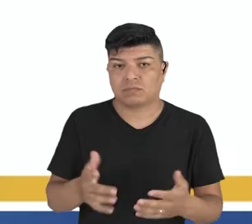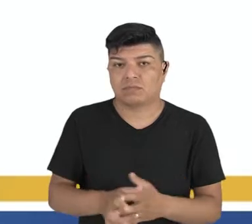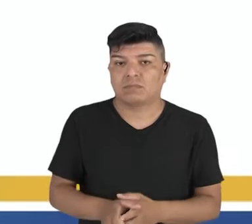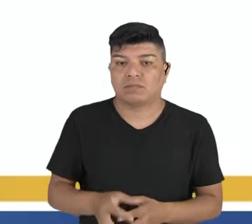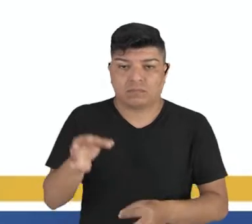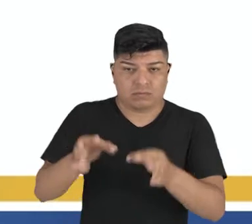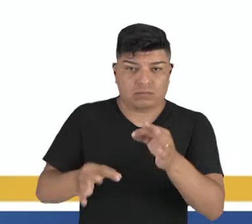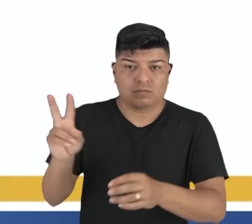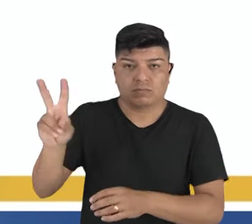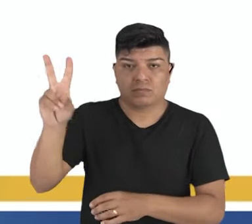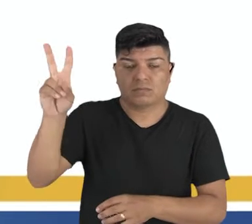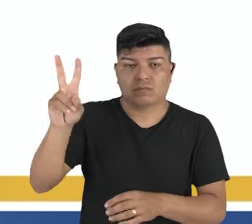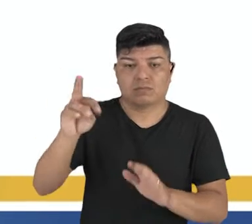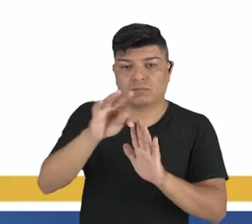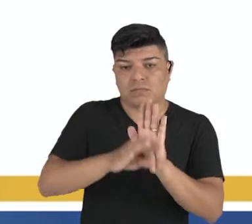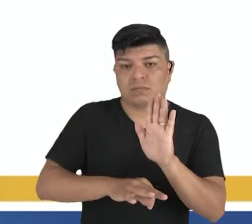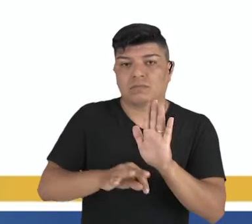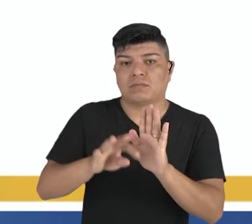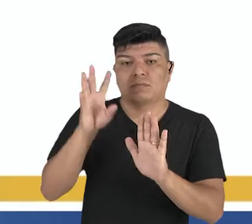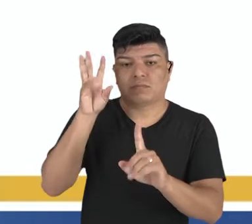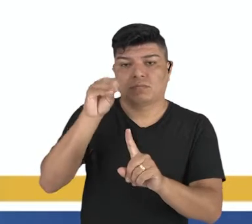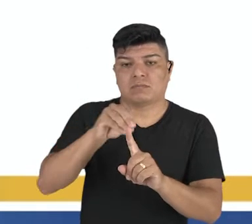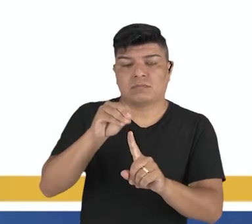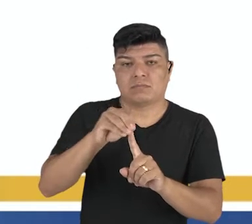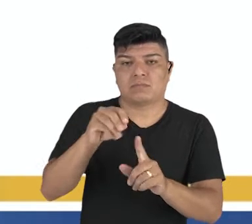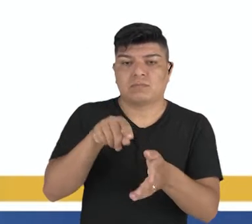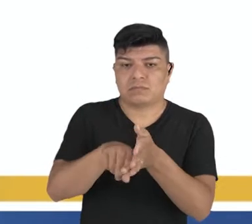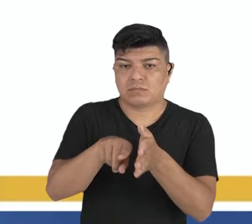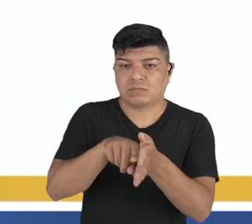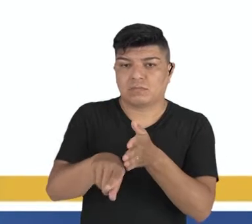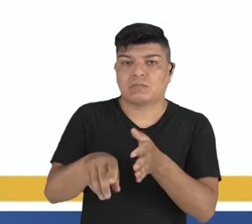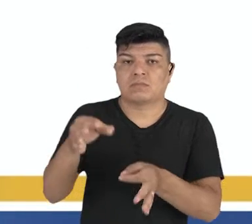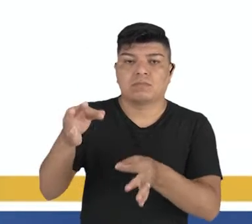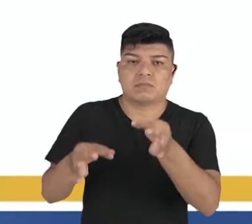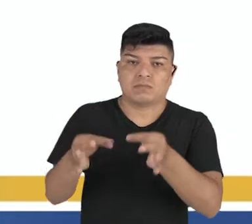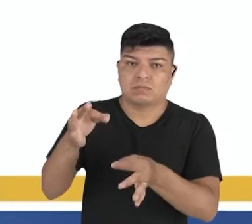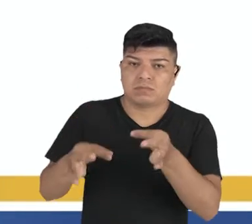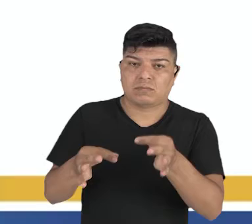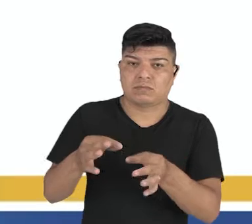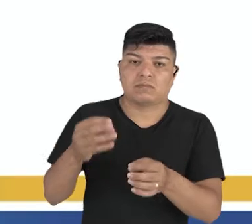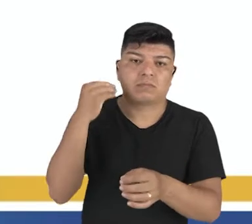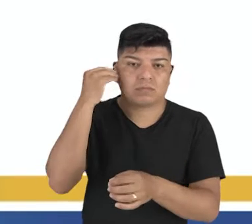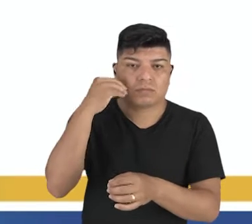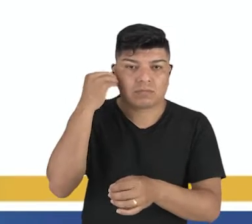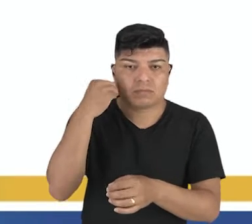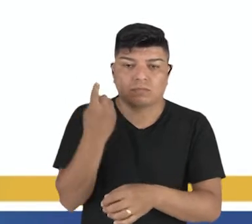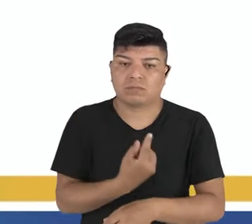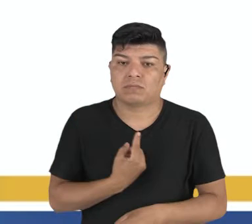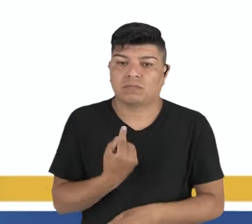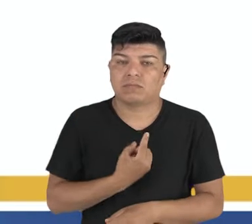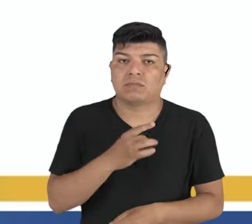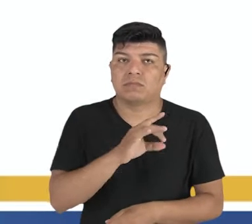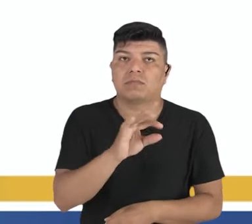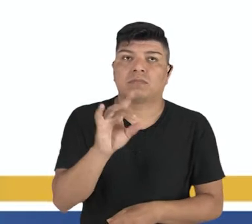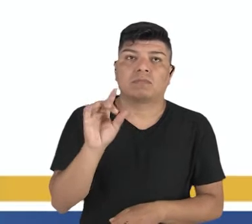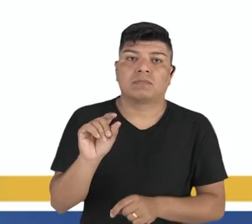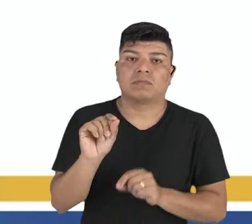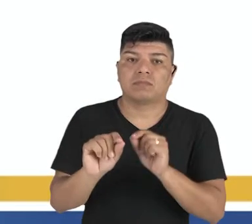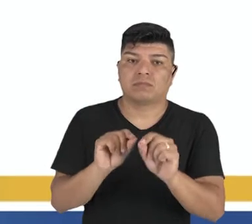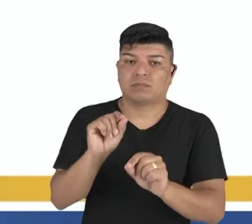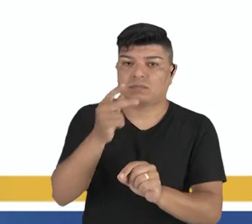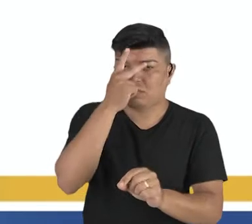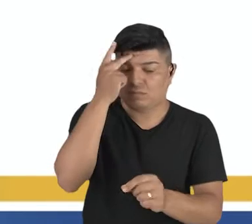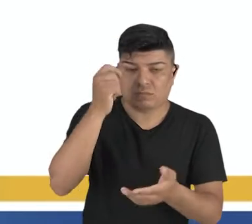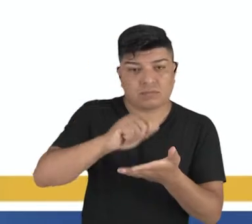juízo de valor, o texto objetivo faz julgamentos a partir de experiências individuais, mesmo que as considerações feitas por